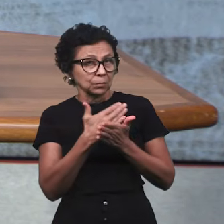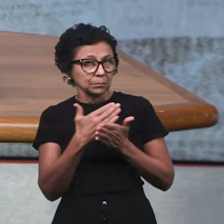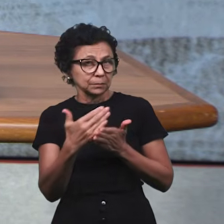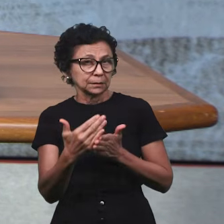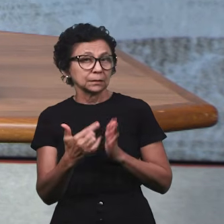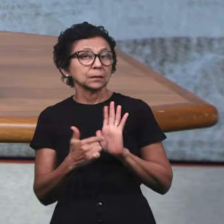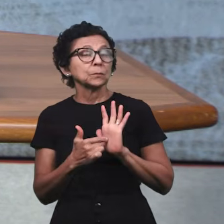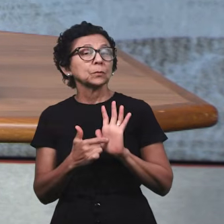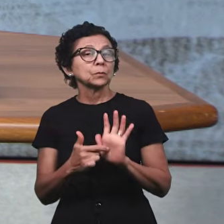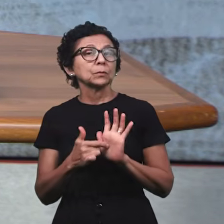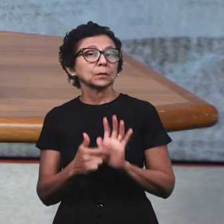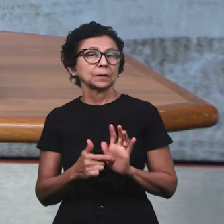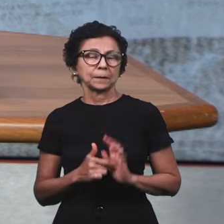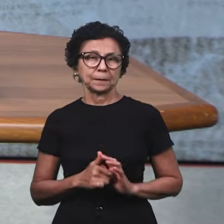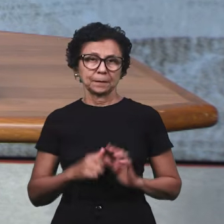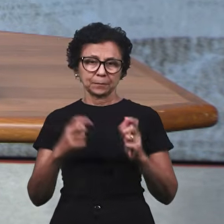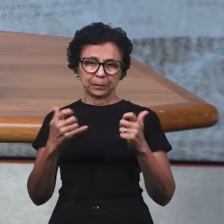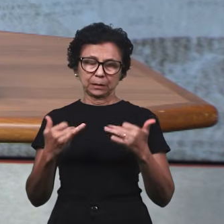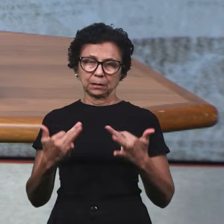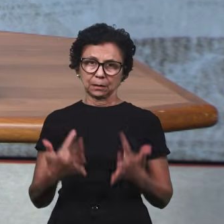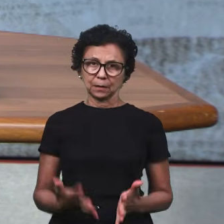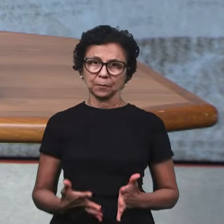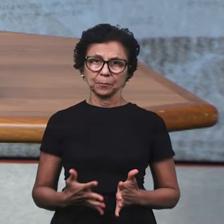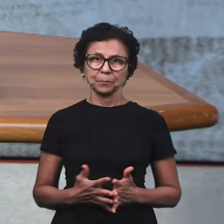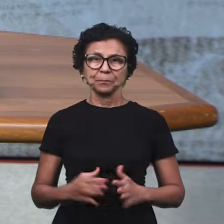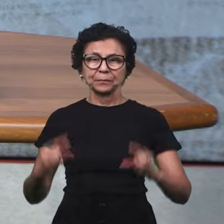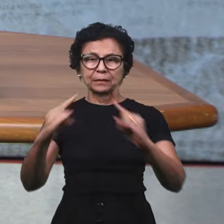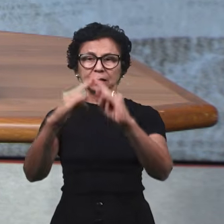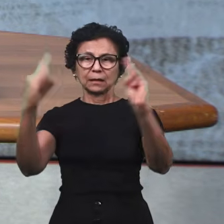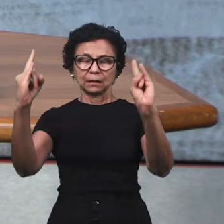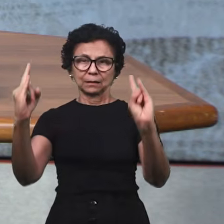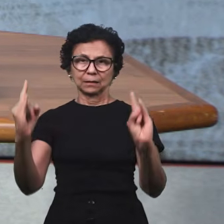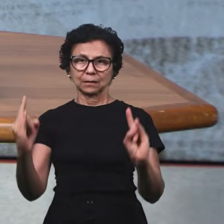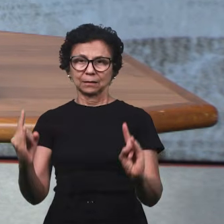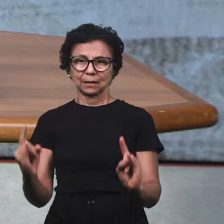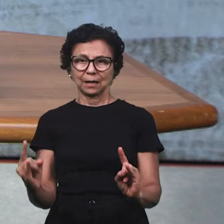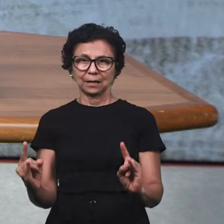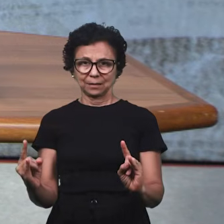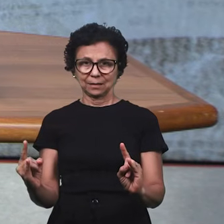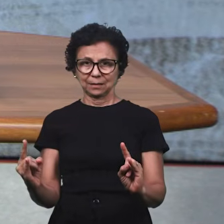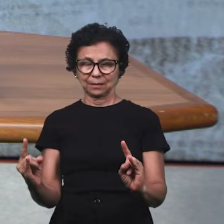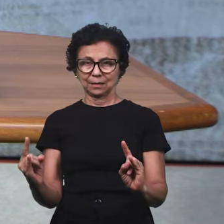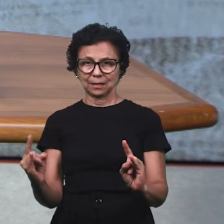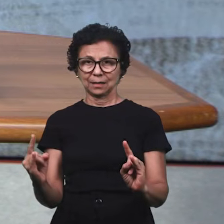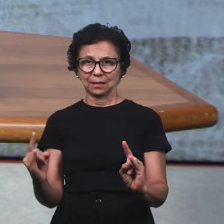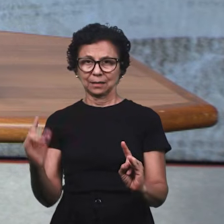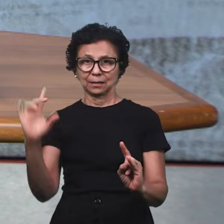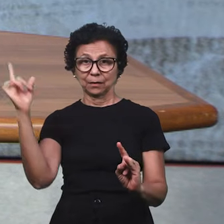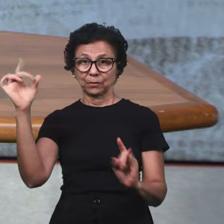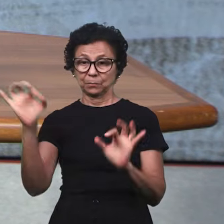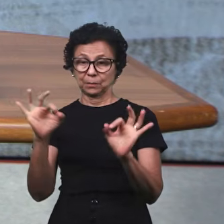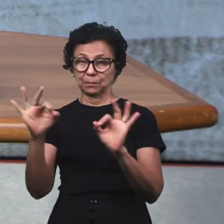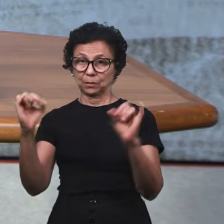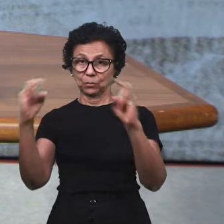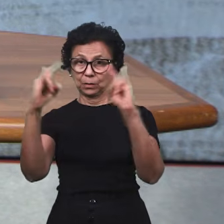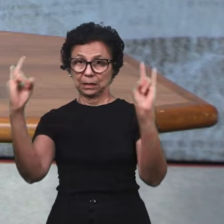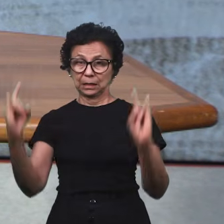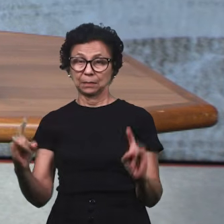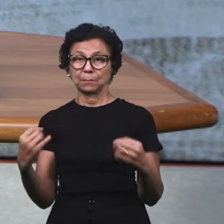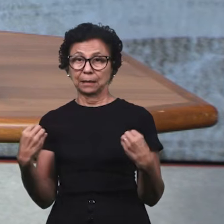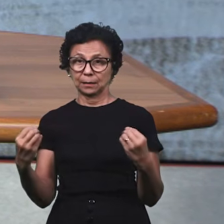que eles puseram no meio da tenda que Davi tinha armado, colocaram ali a